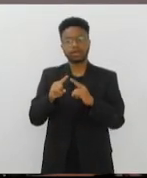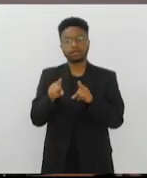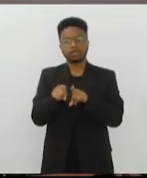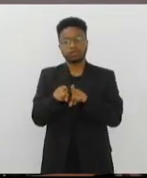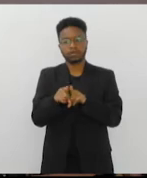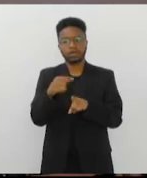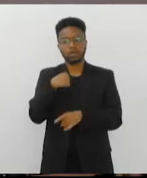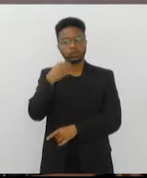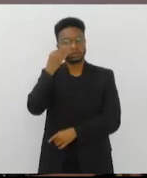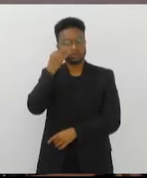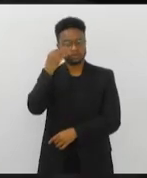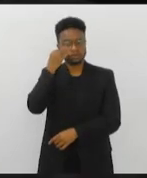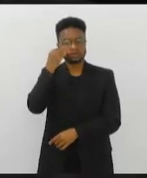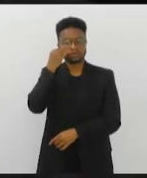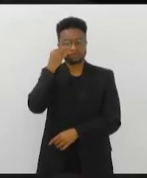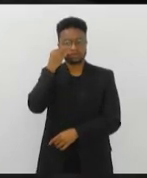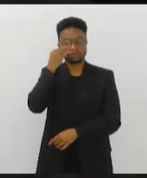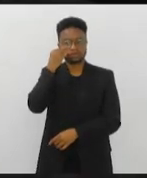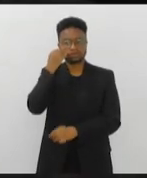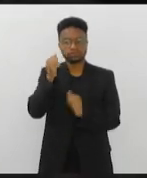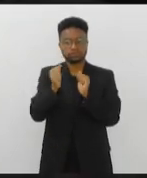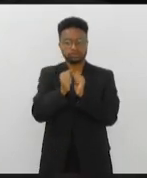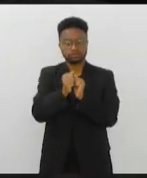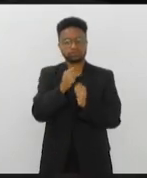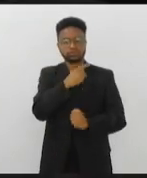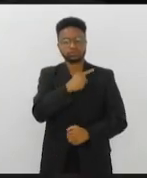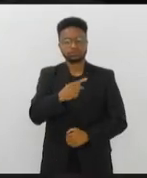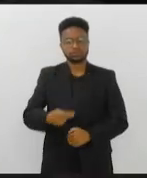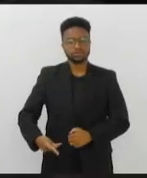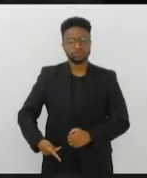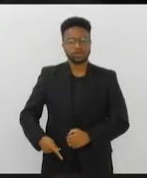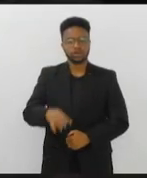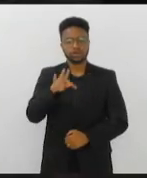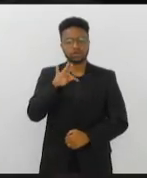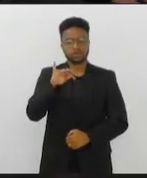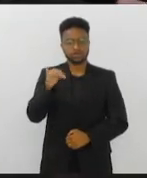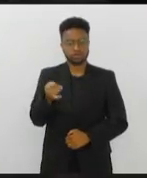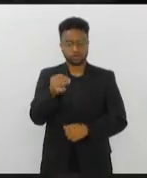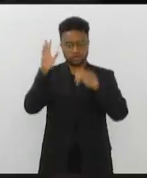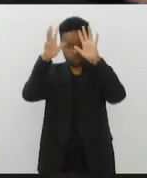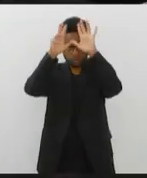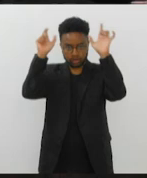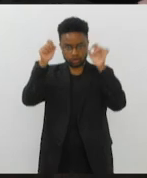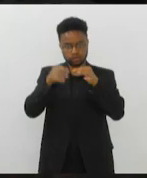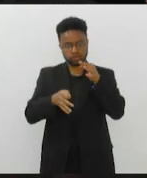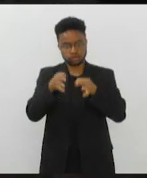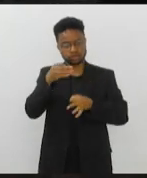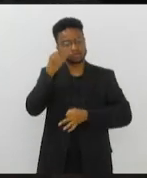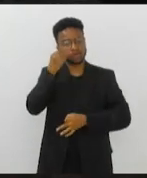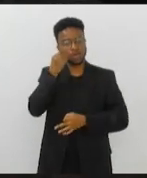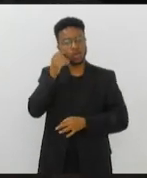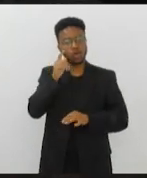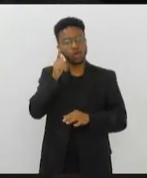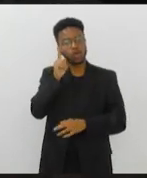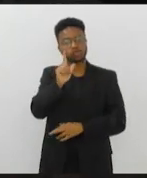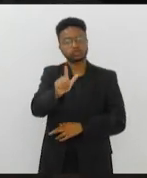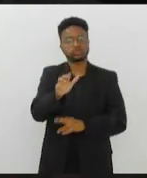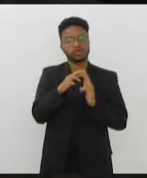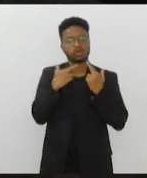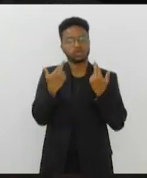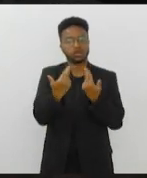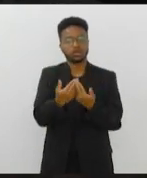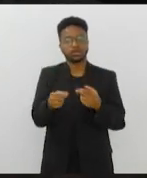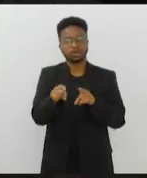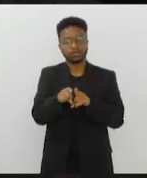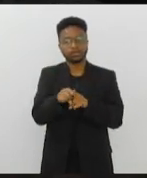também via o presidente do TJ para que a gente consiga logo essa audiência e tão logo a gente consiga sentar novamente